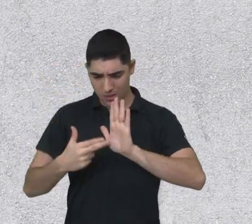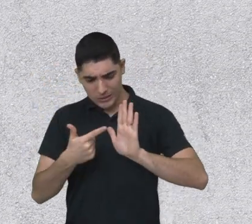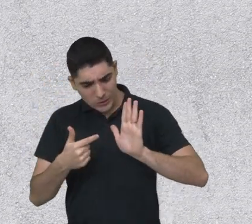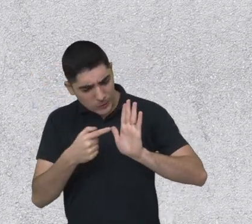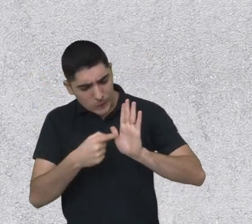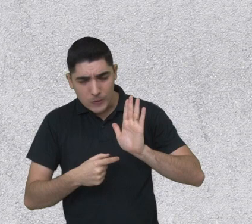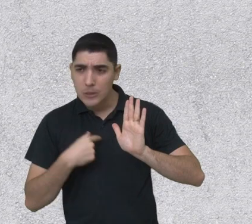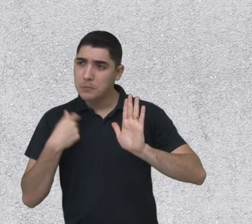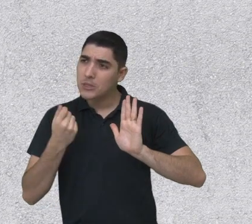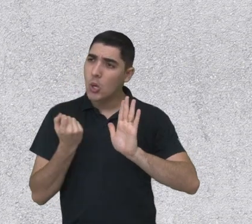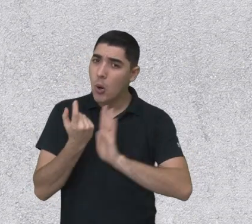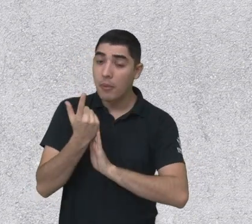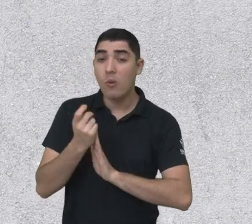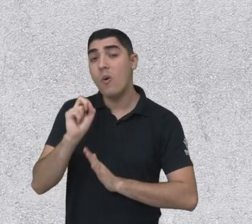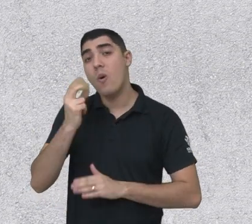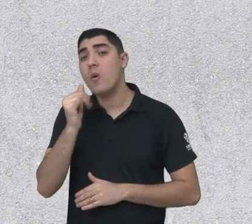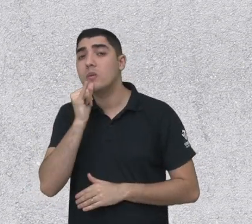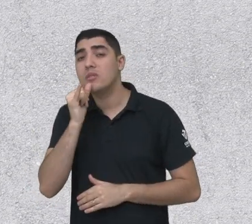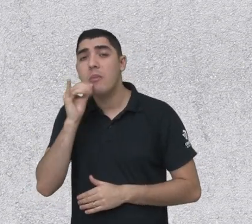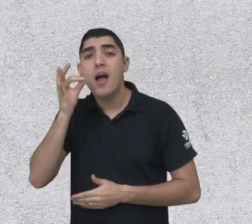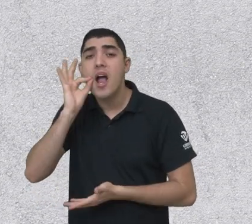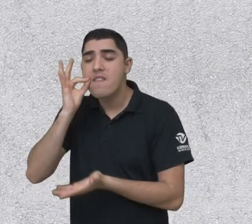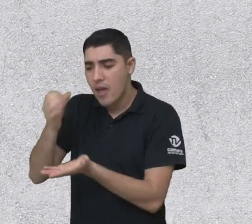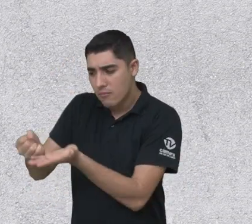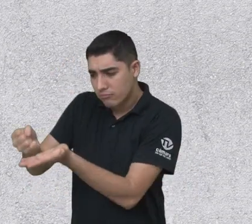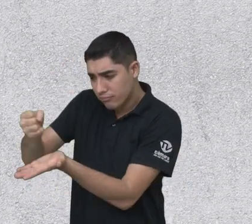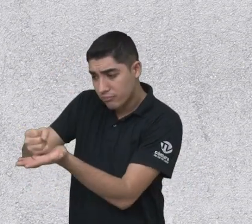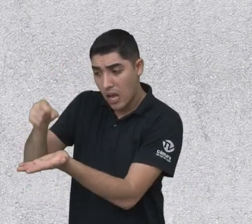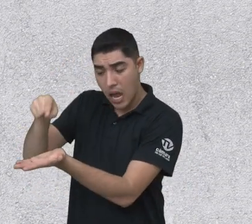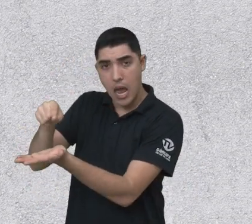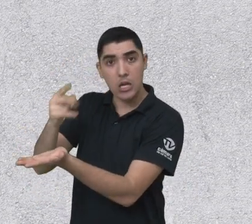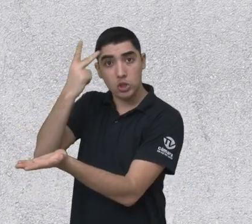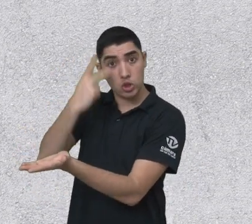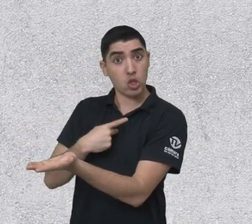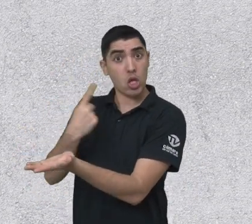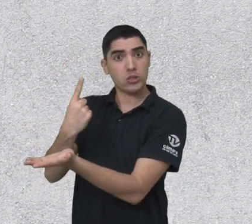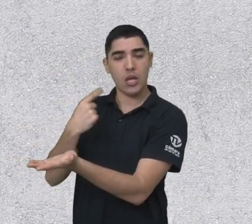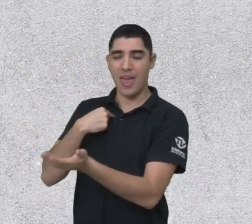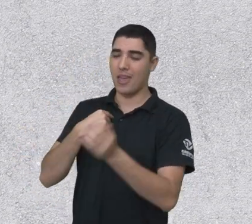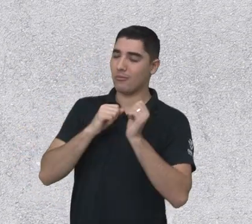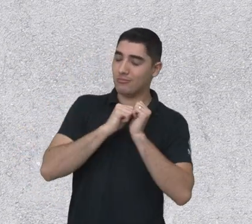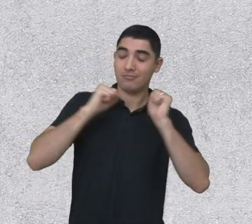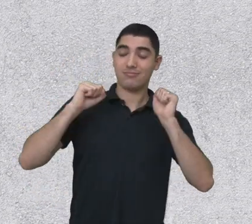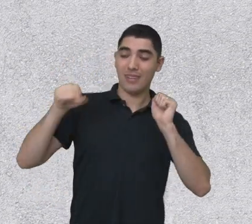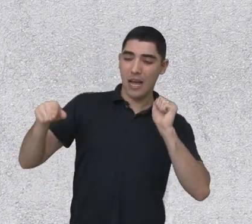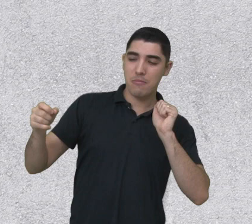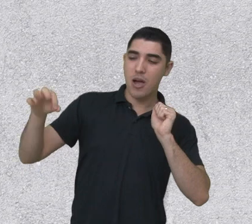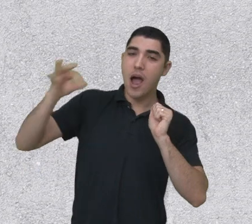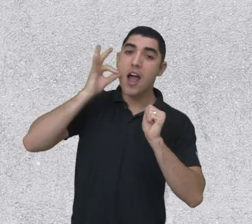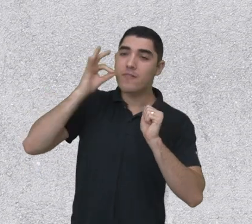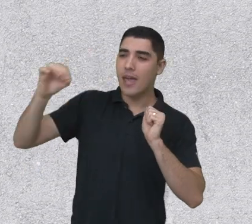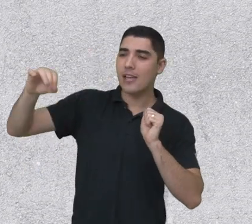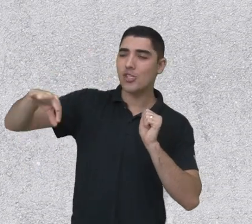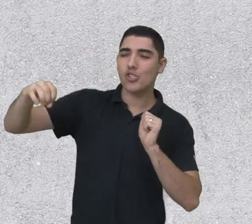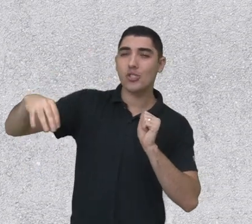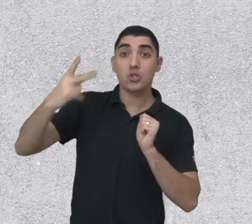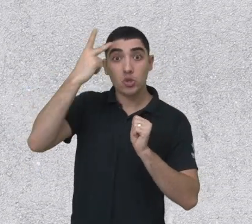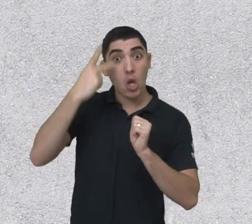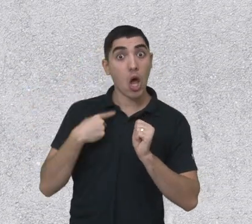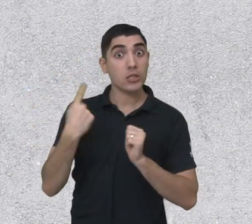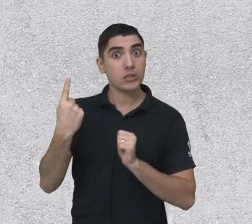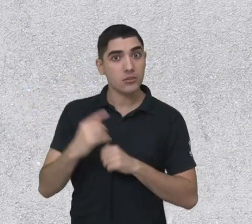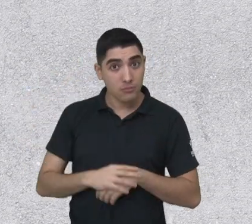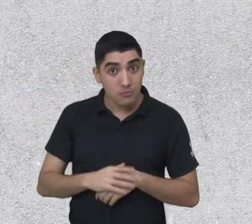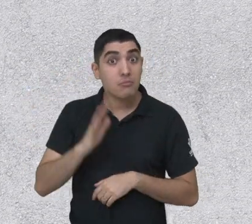tem. Ou então, uma cafeteira que começa a preparar o café assim que o seu despertador toca. IoT é isso, objetos que